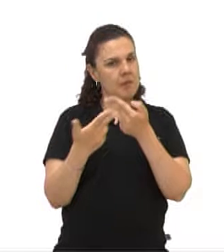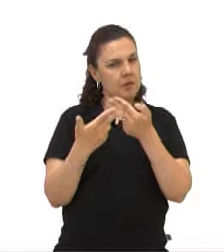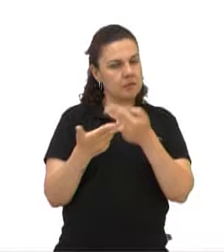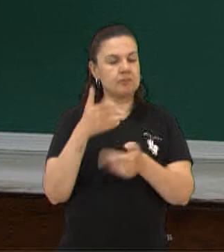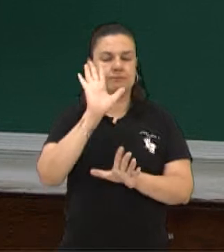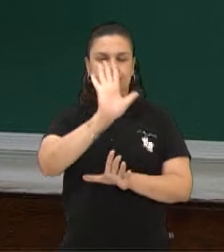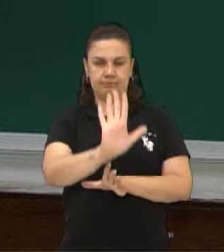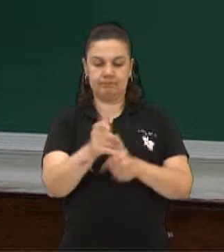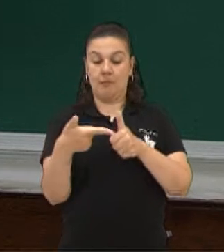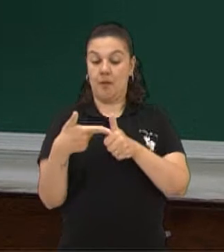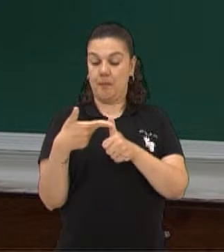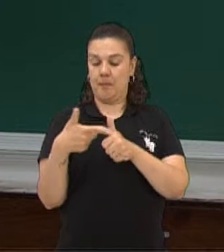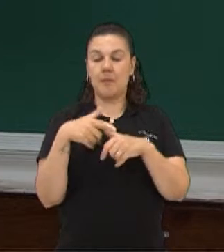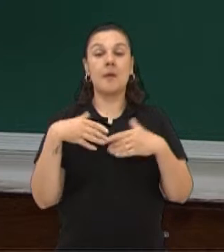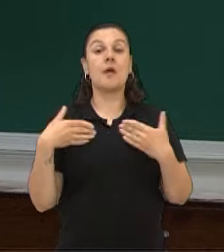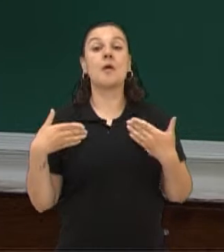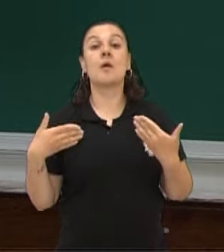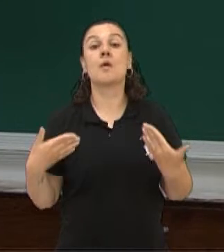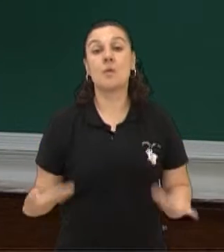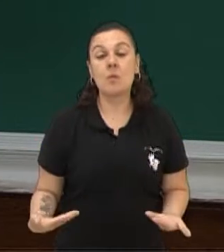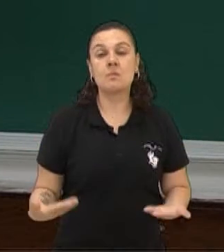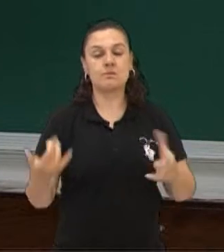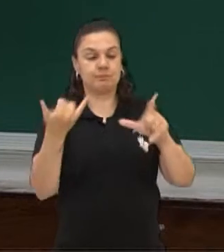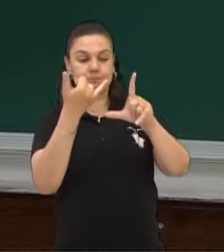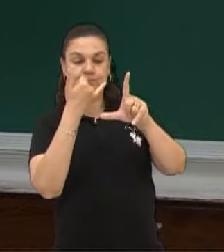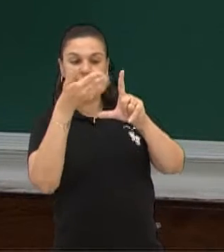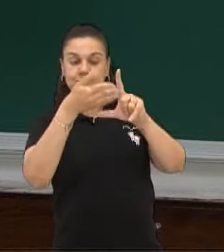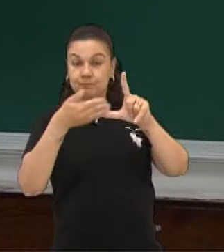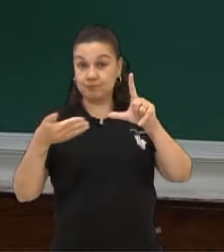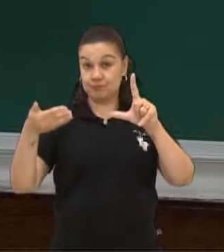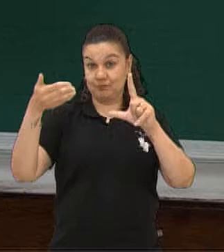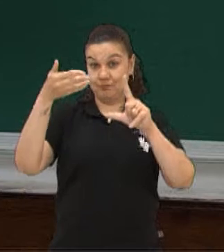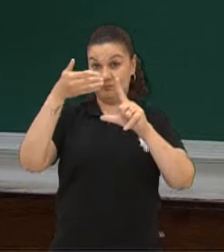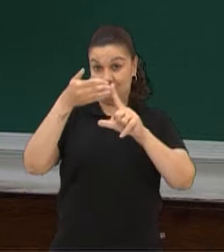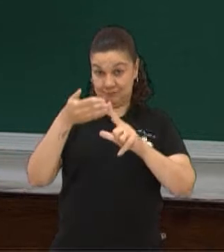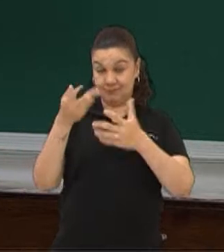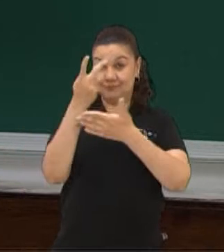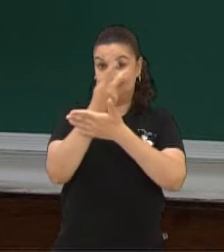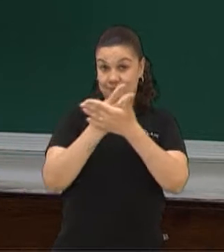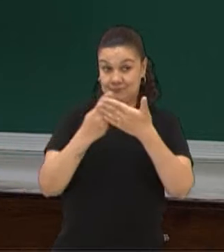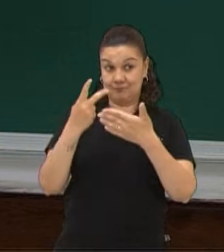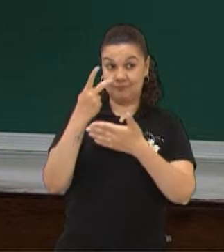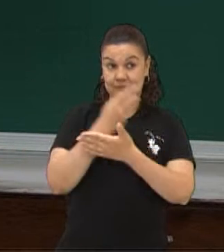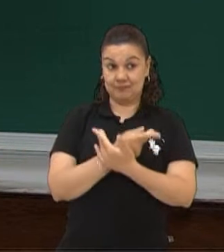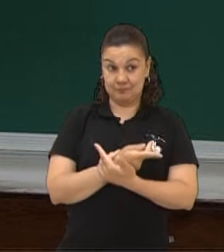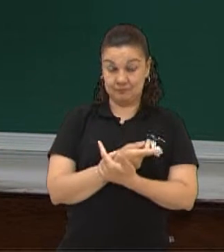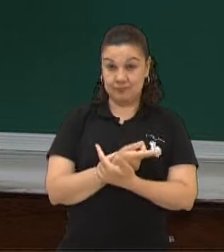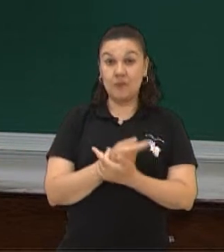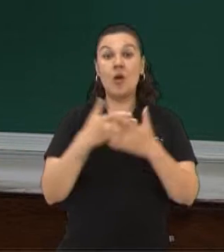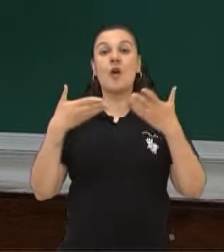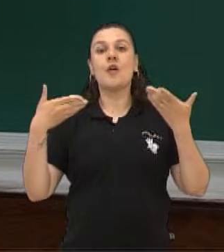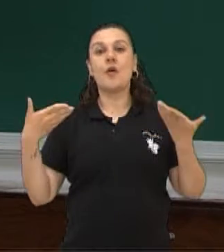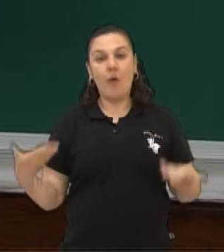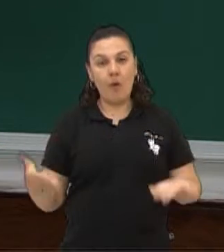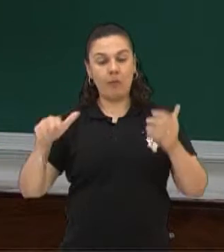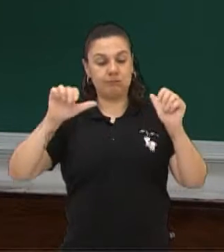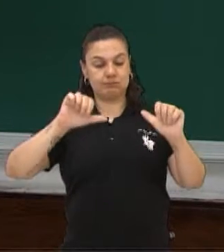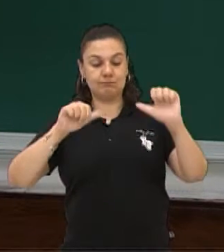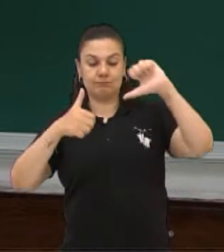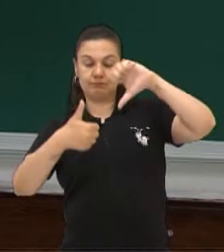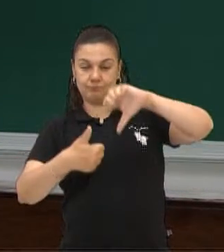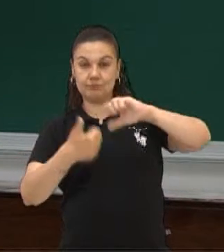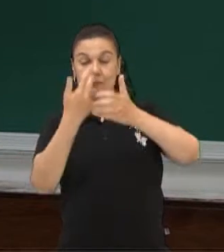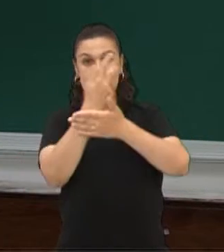Então, primeiro, tenho que ver qual é a figura que eu tenho ali no meu desenho, o formato dela, do